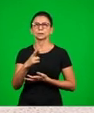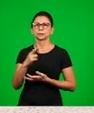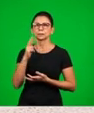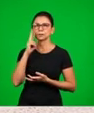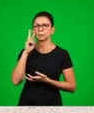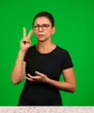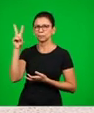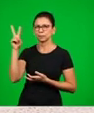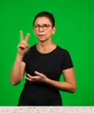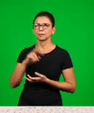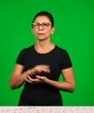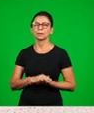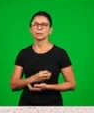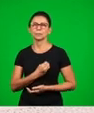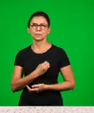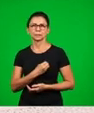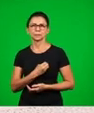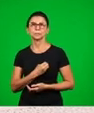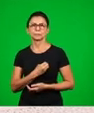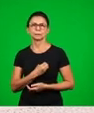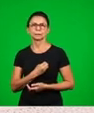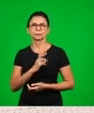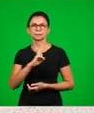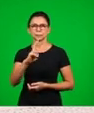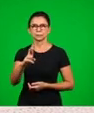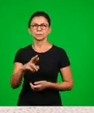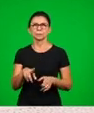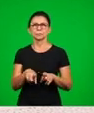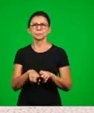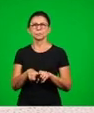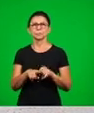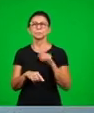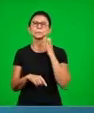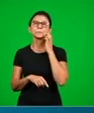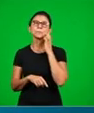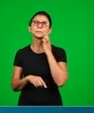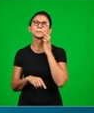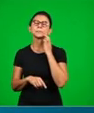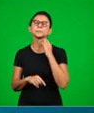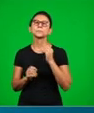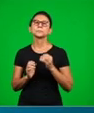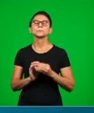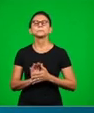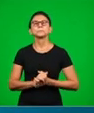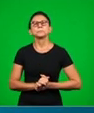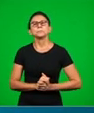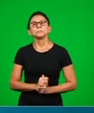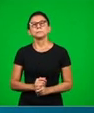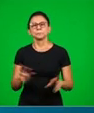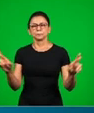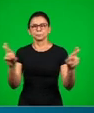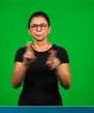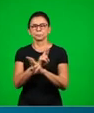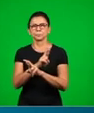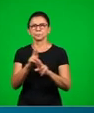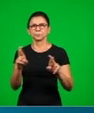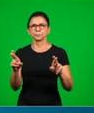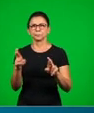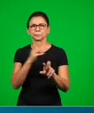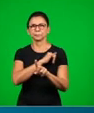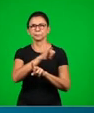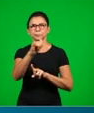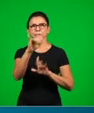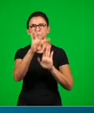com a participação dos irmãos para a resposta. Diz o seguinte, onde está a relação profética dos textos? Então aqui os textos